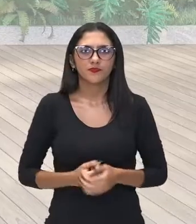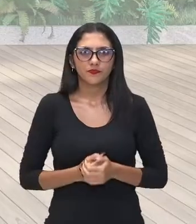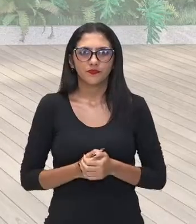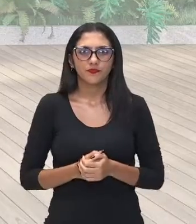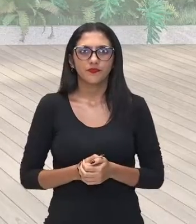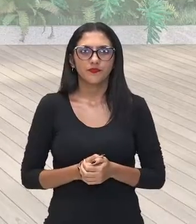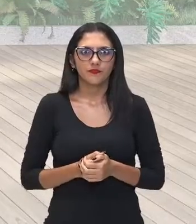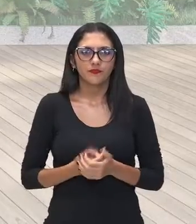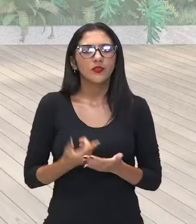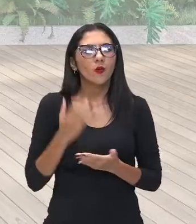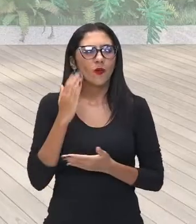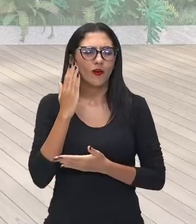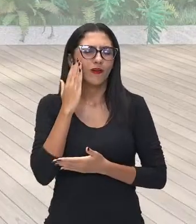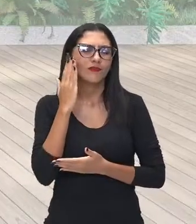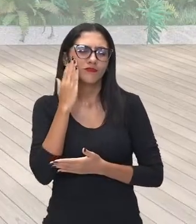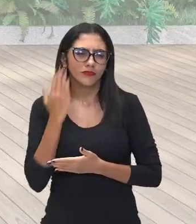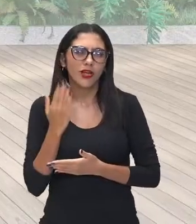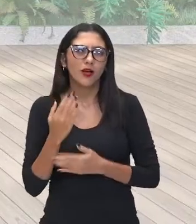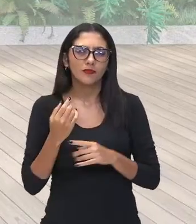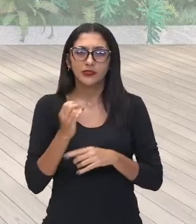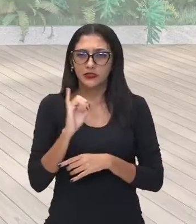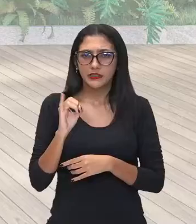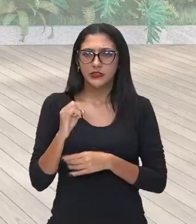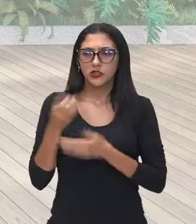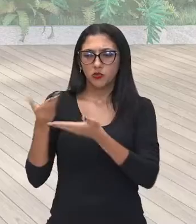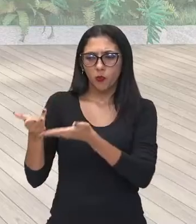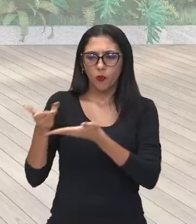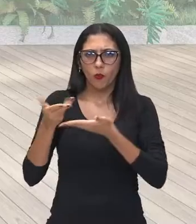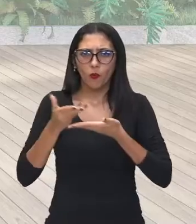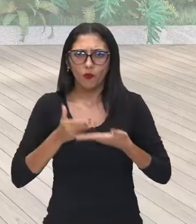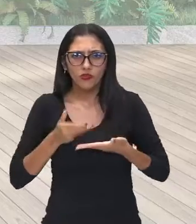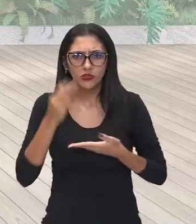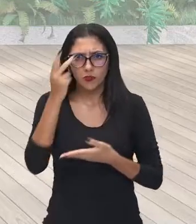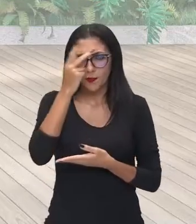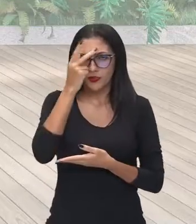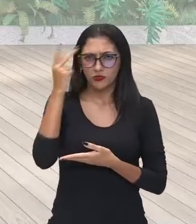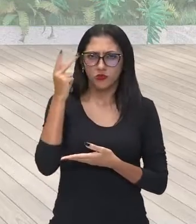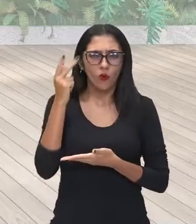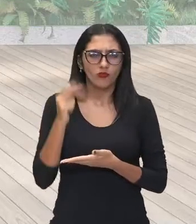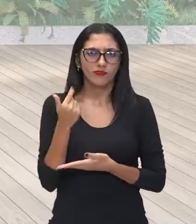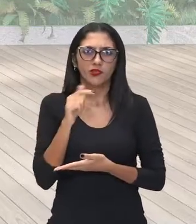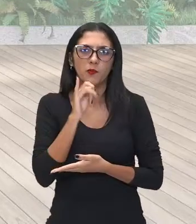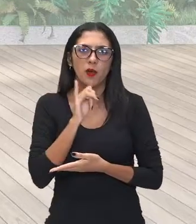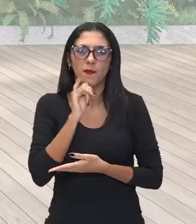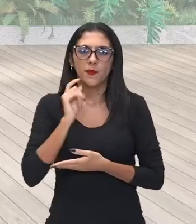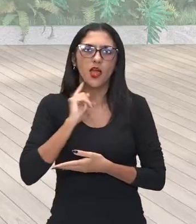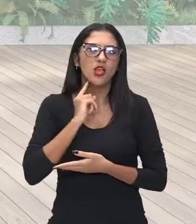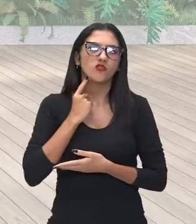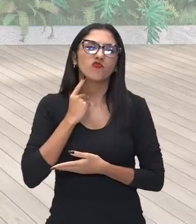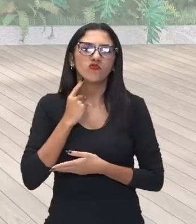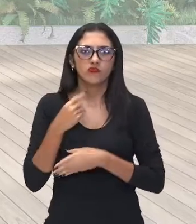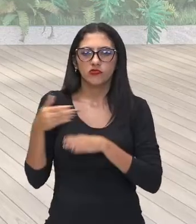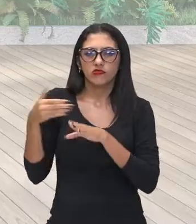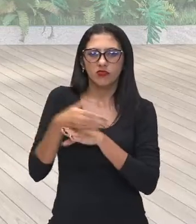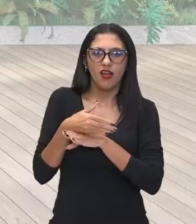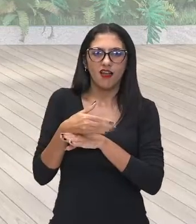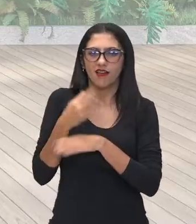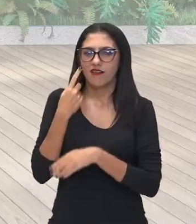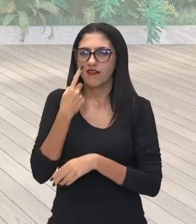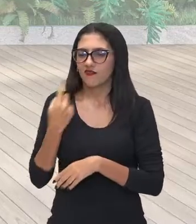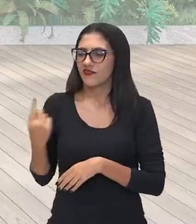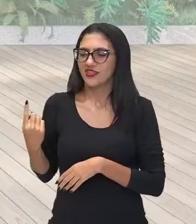quando você é convidado, né, você não vai fazer uma sujeira dessa, né? Então, veja que está tudo muito sujo